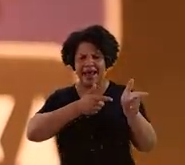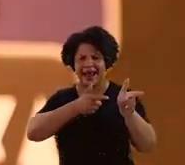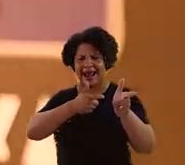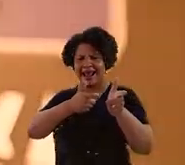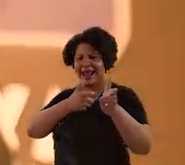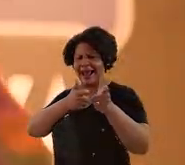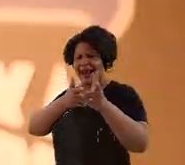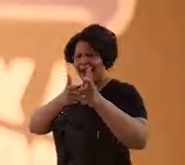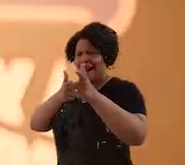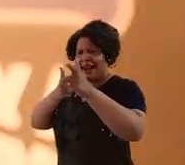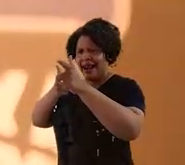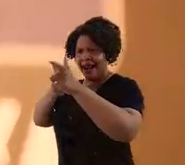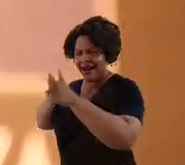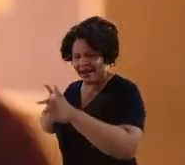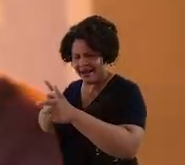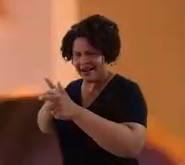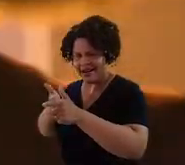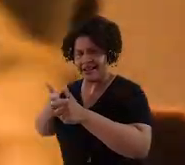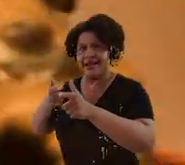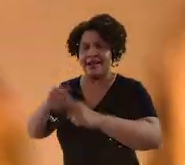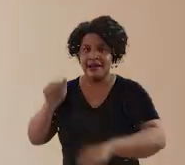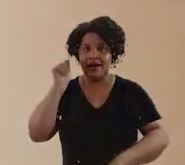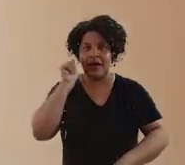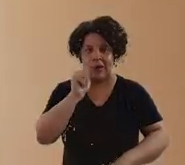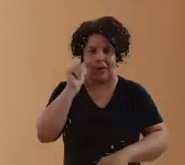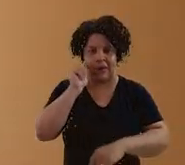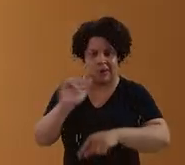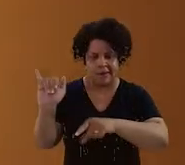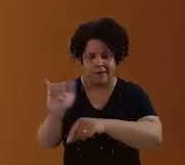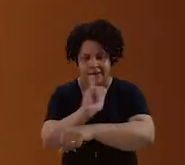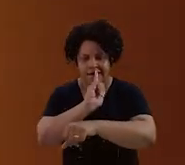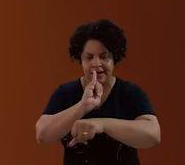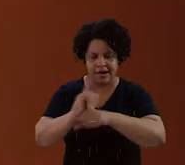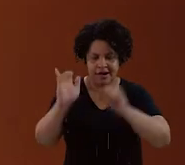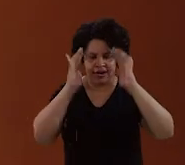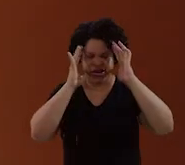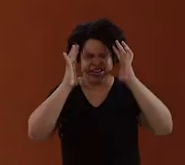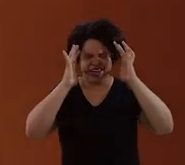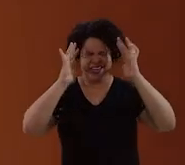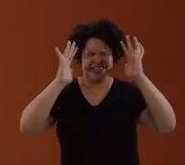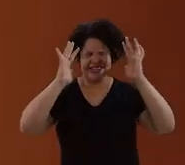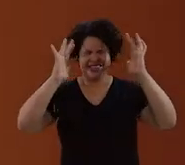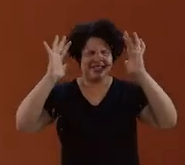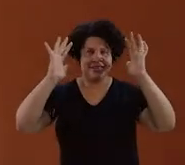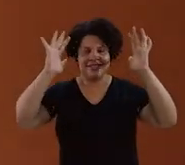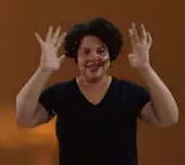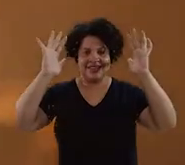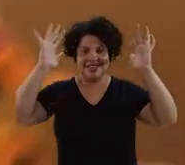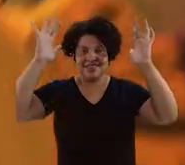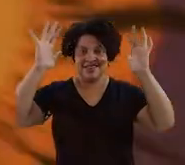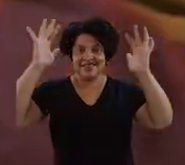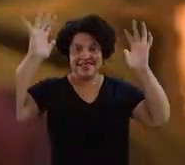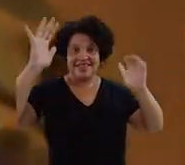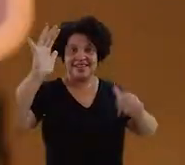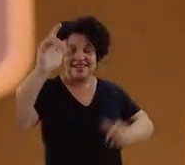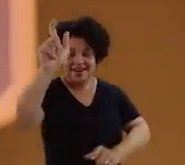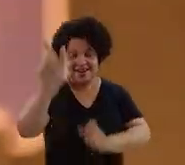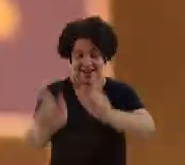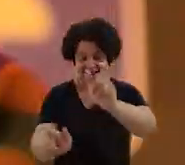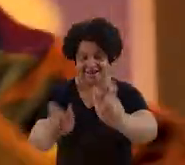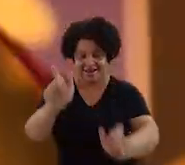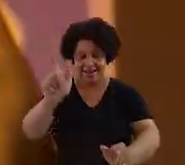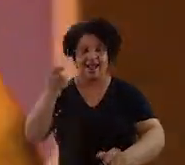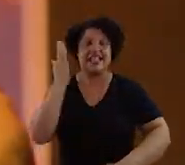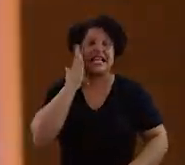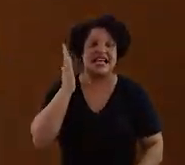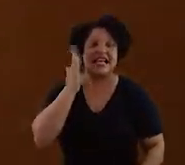Nessa rua ninguém manda nessa beat. Ela joga bolando um haxixe. Ela joga bolando um haxixe. Roxit, só beat, vixe. Ela pegou a visão do meu